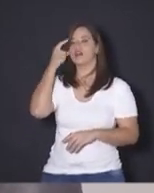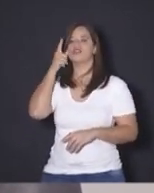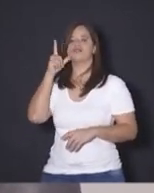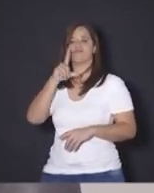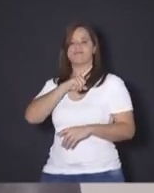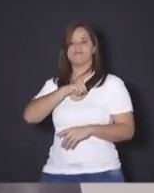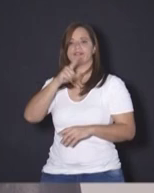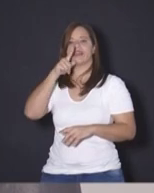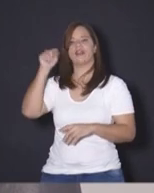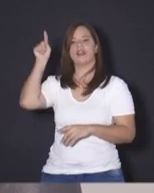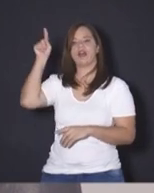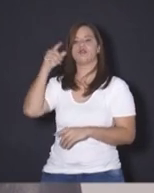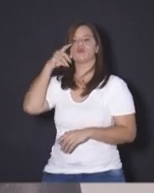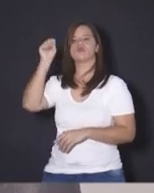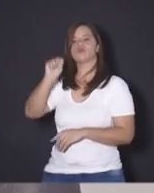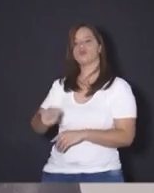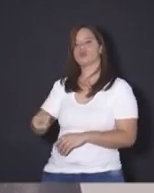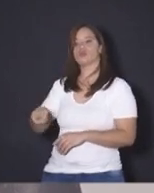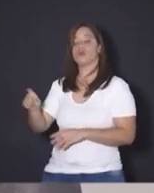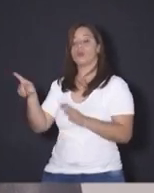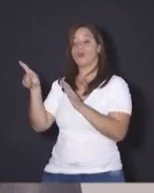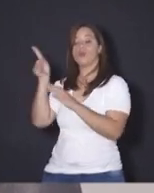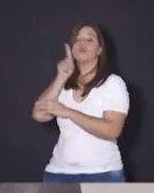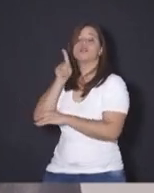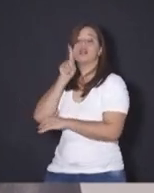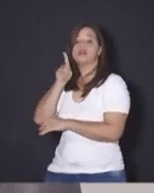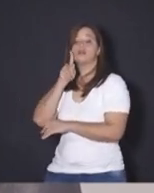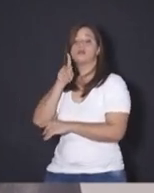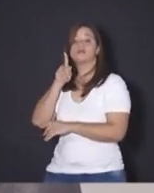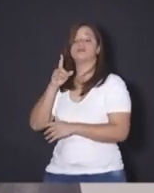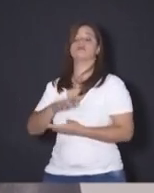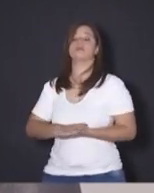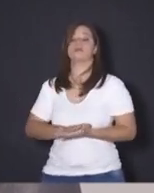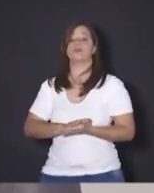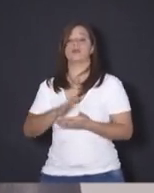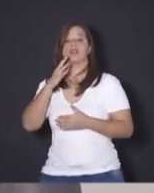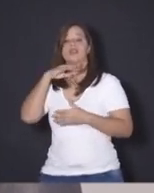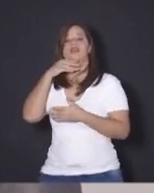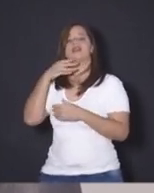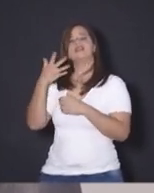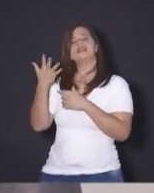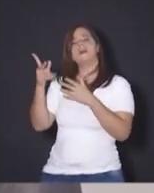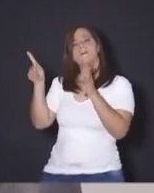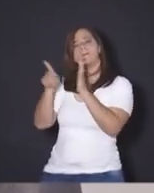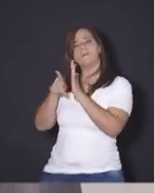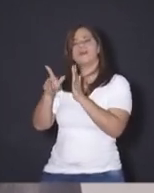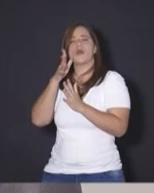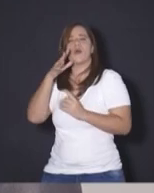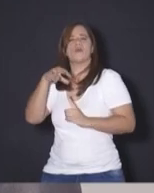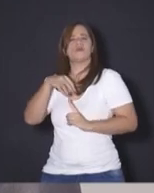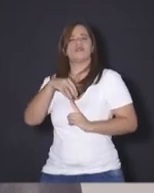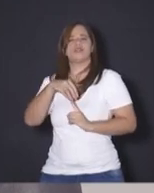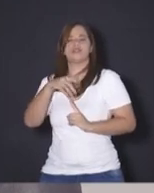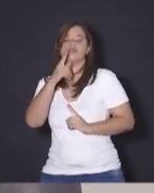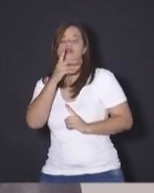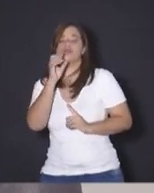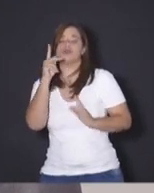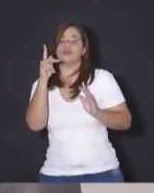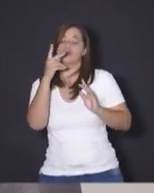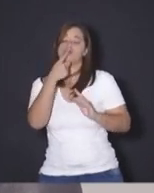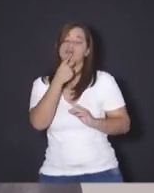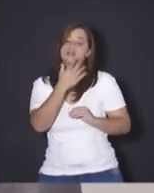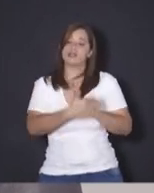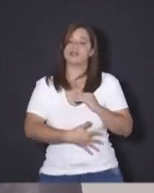no sul dos estados unidos esse semikron fazer sobre uma única gota de sangue em